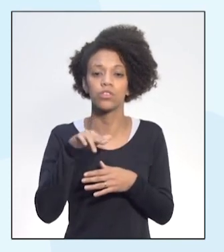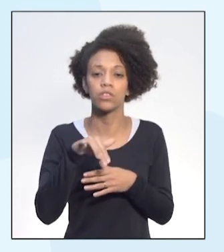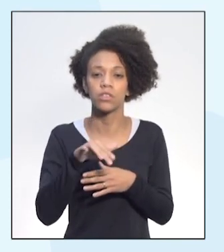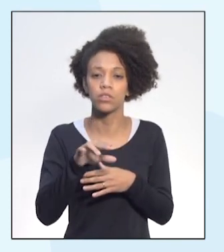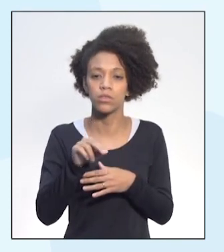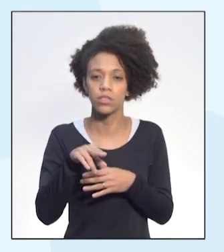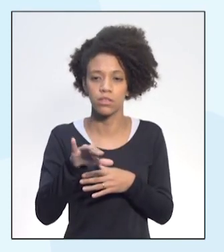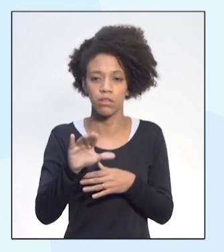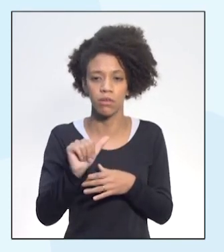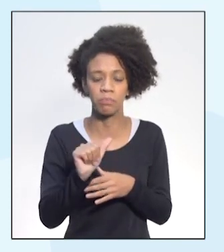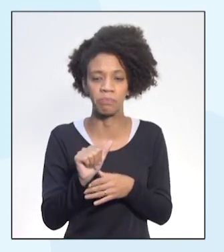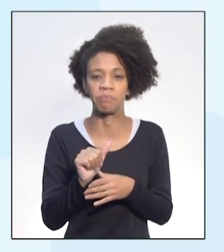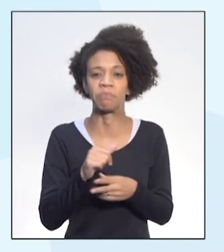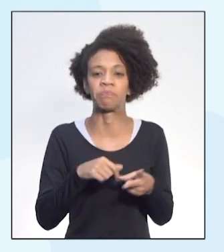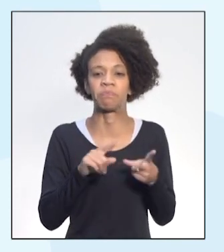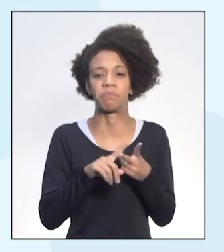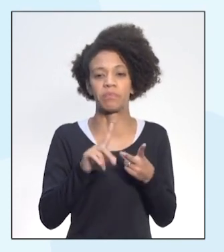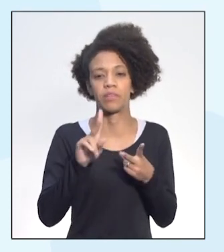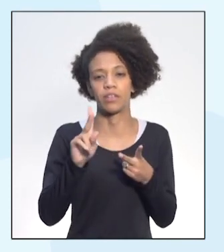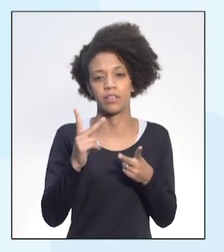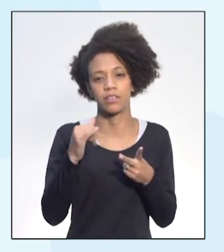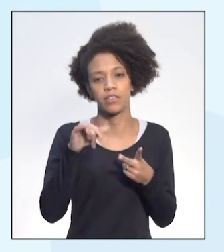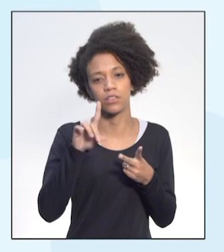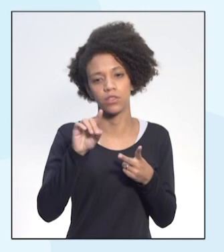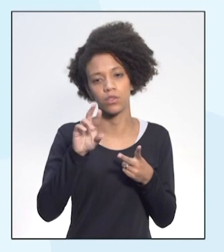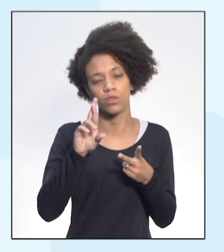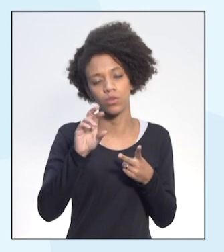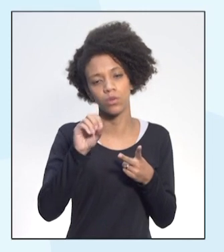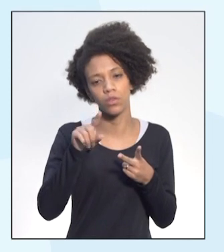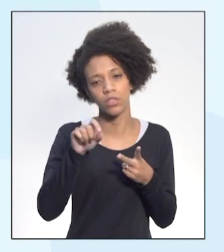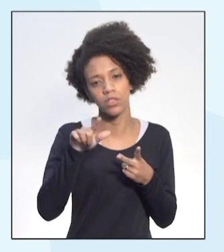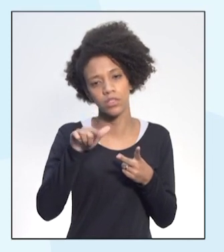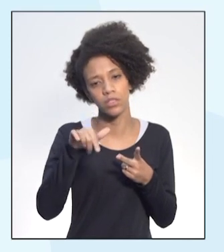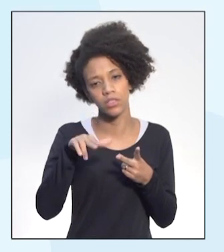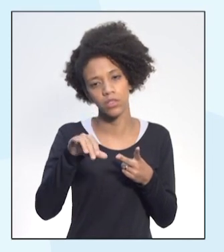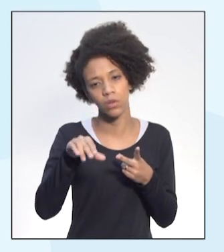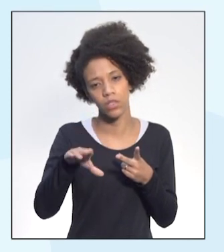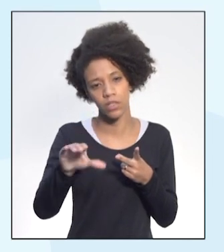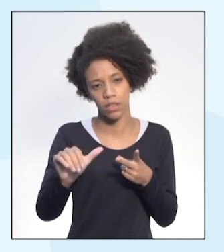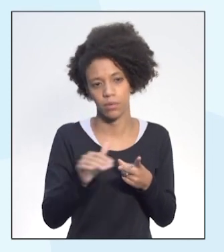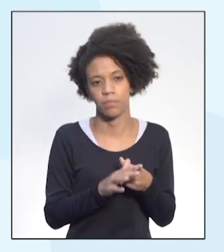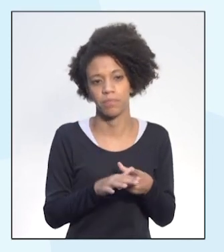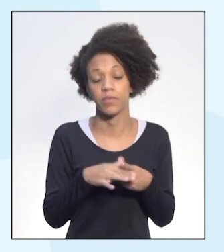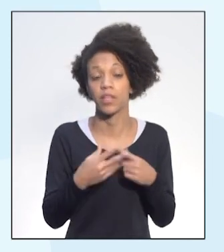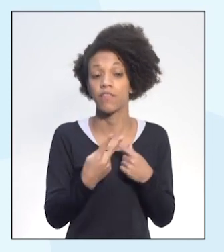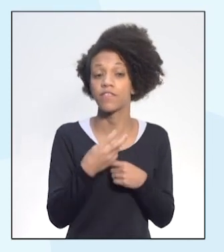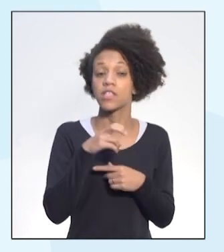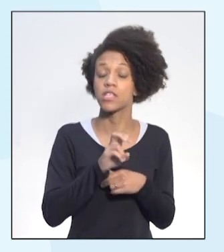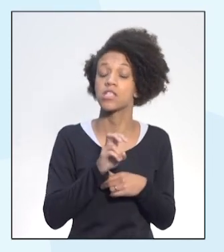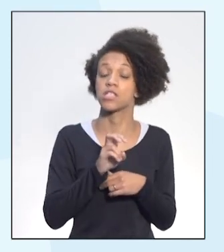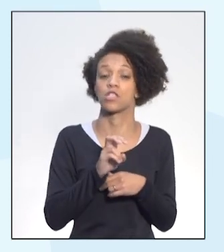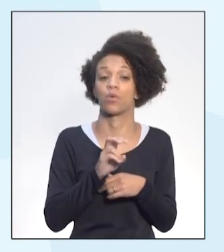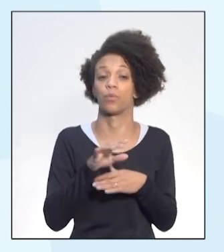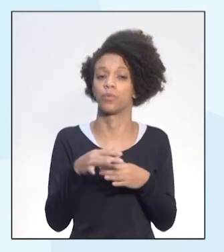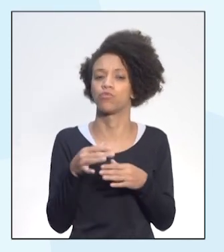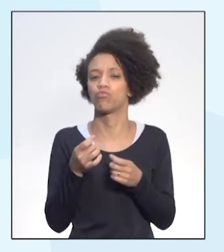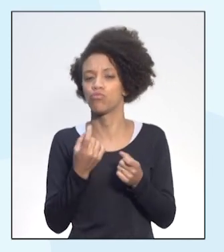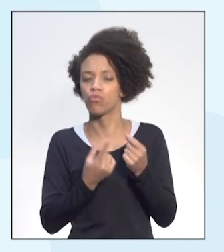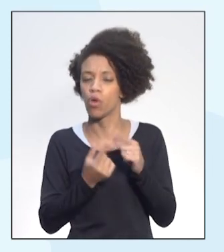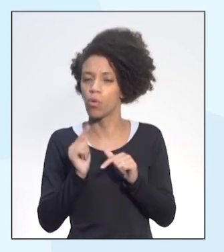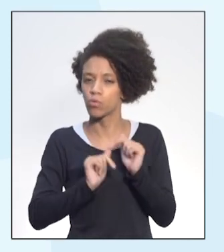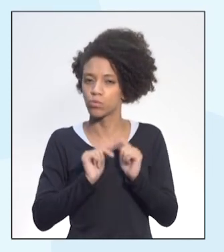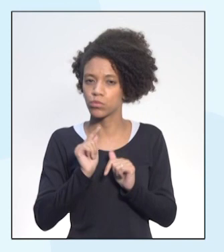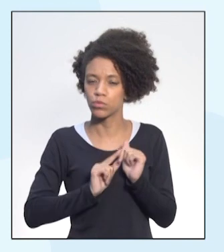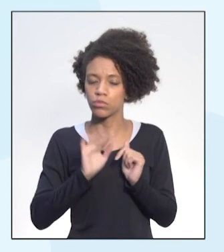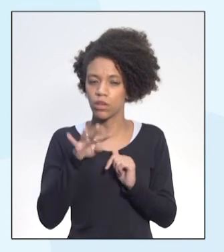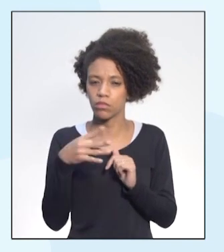hidroxônica a 25 graus Celsius. E a concentração está em mol por litro de alguns produtos.